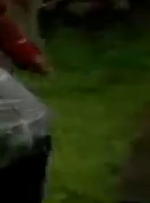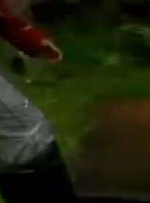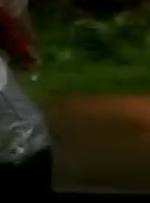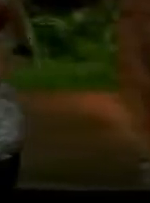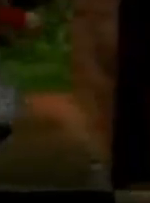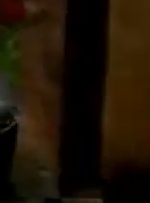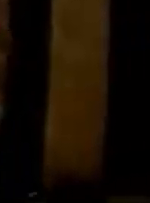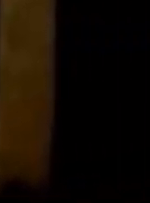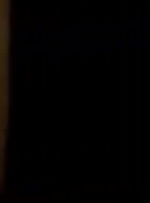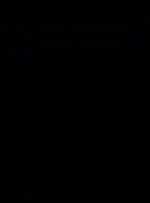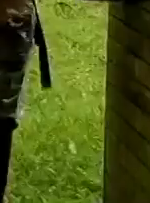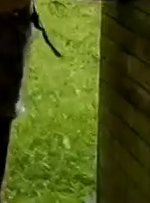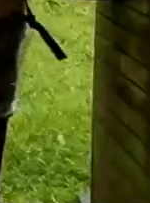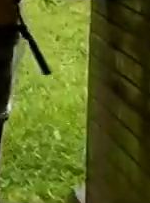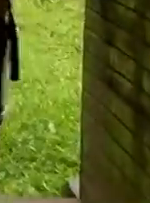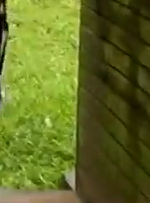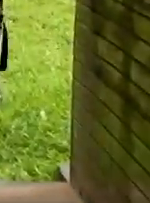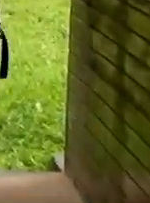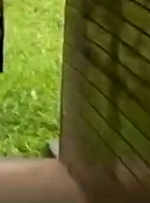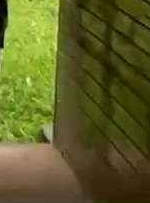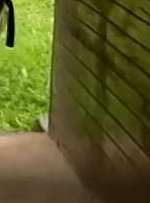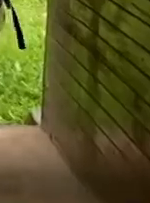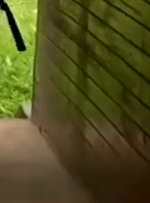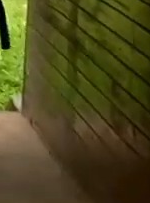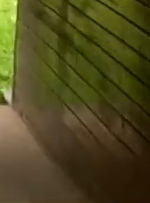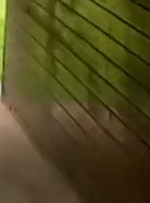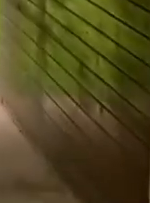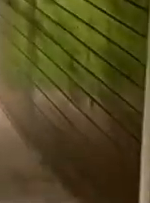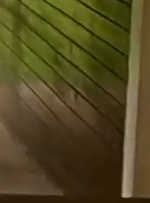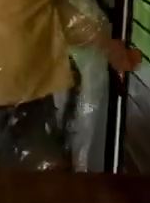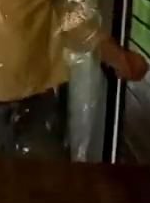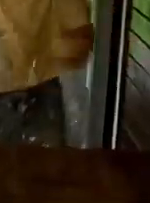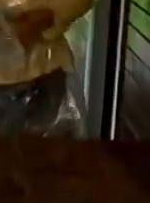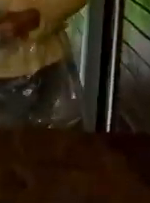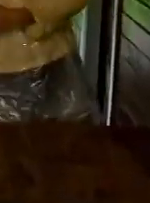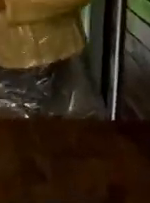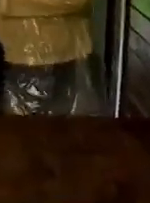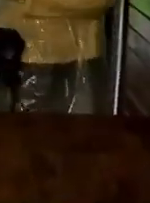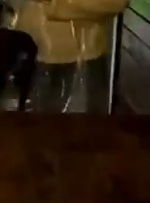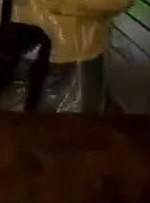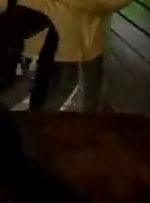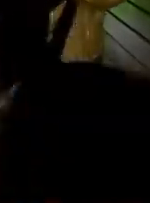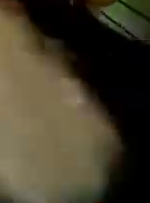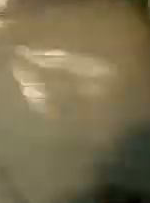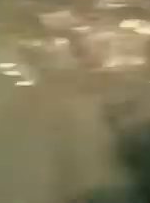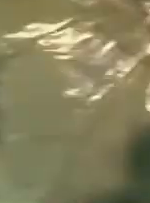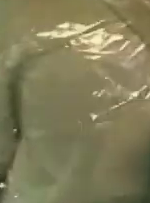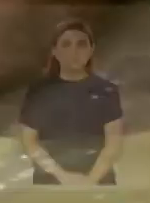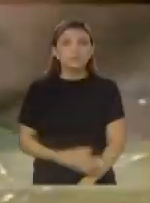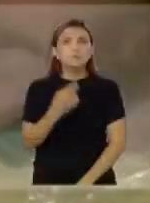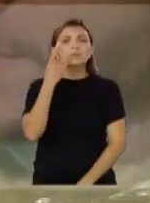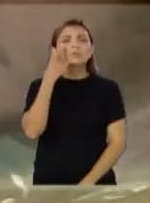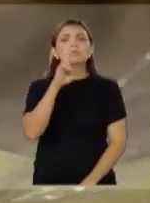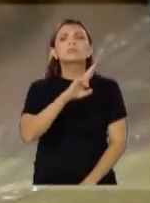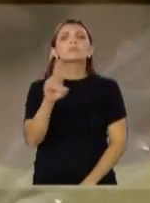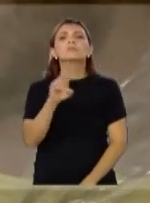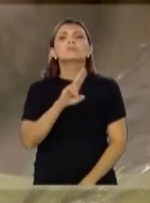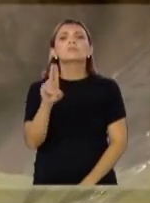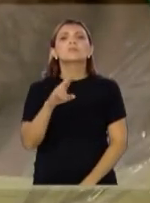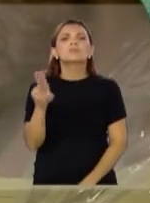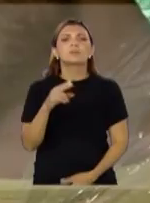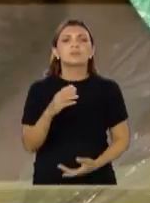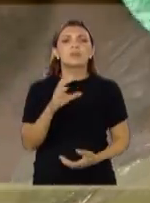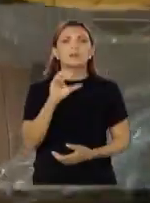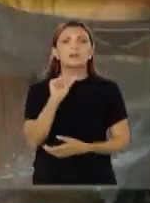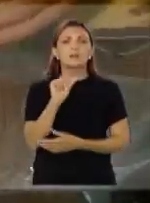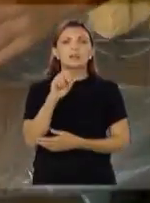não mas começa já para Deixa eu ver essa coisa de no o nome científico dela é